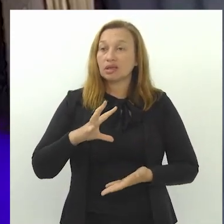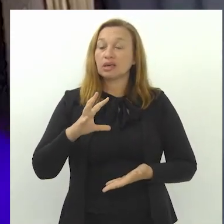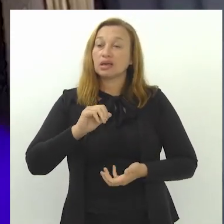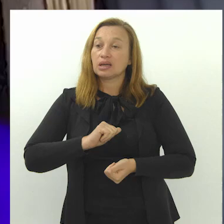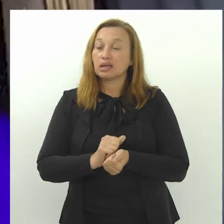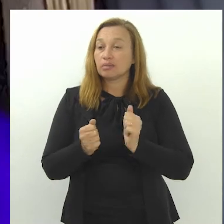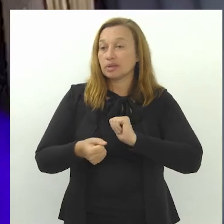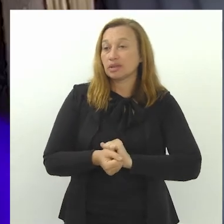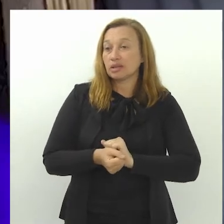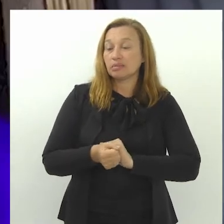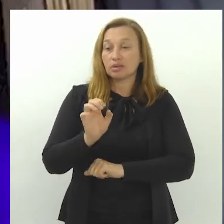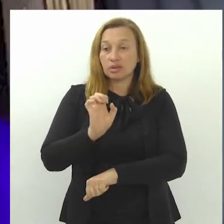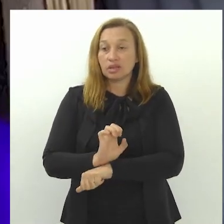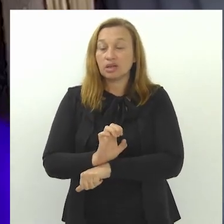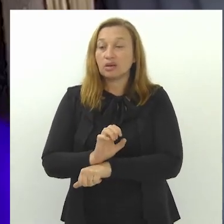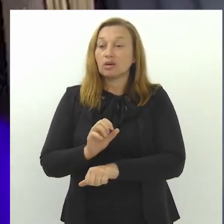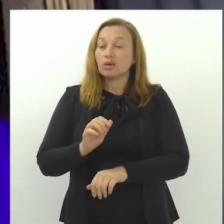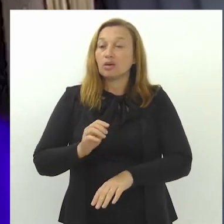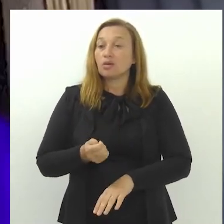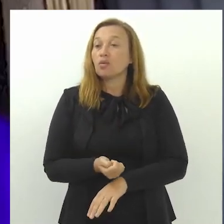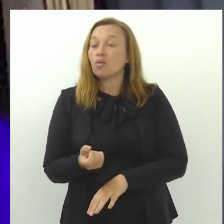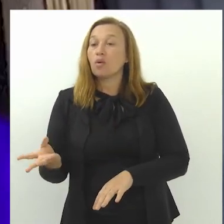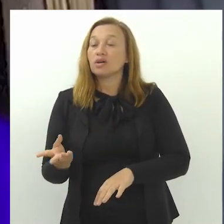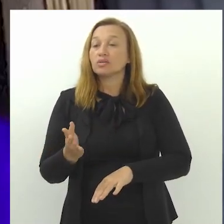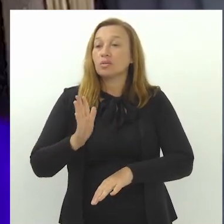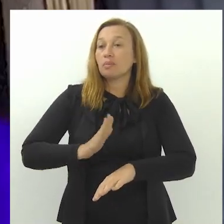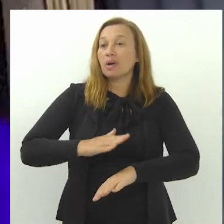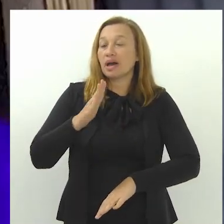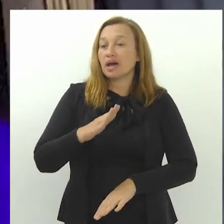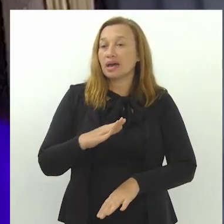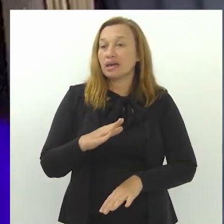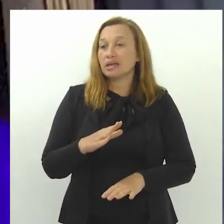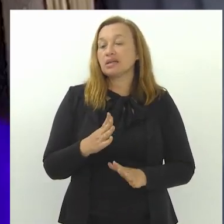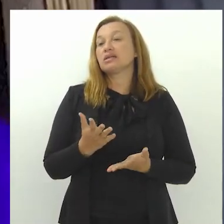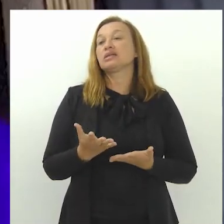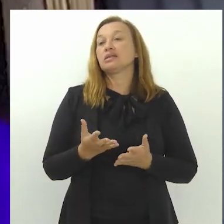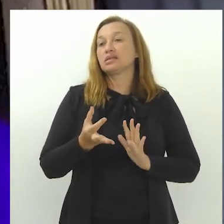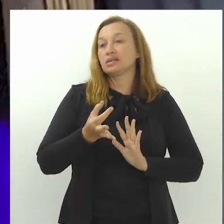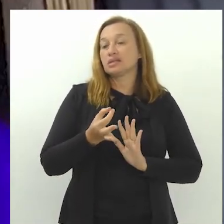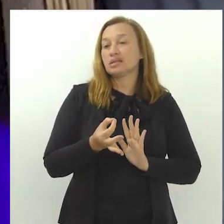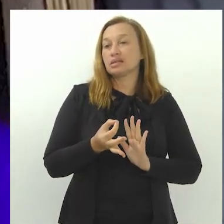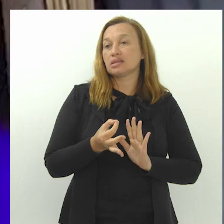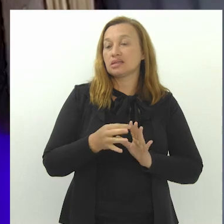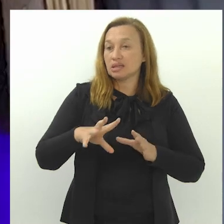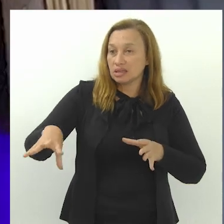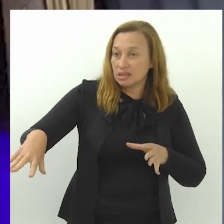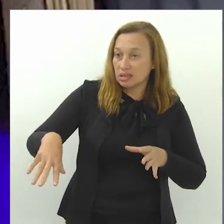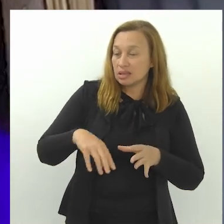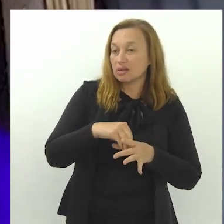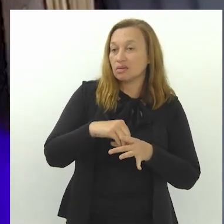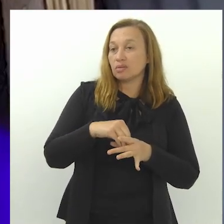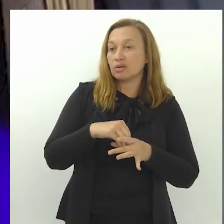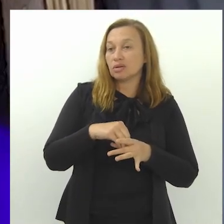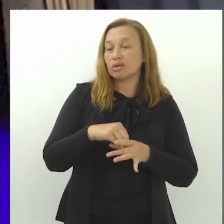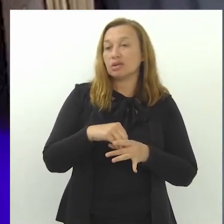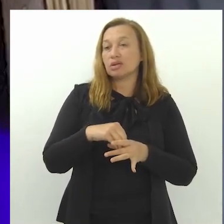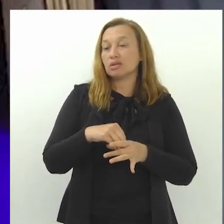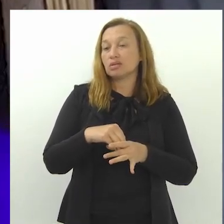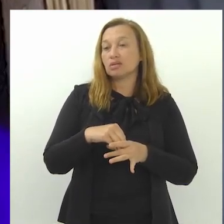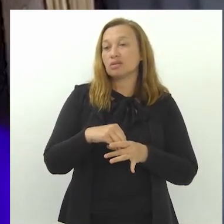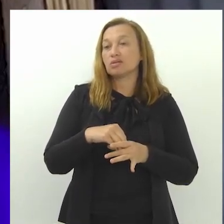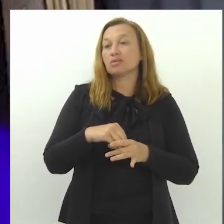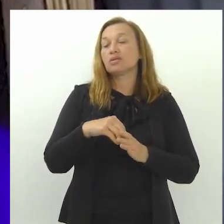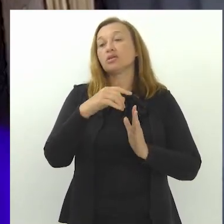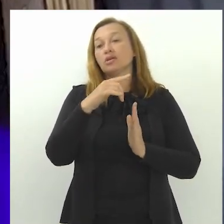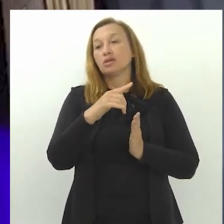estados. Então, quanto mais espaços essas colocações, esses aportes estiverem incluídos, maiores são as chances